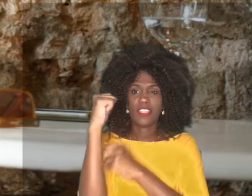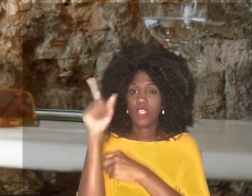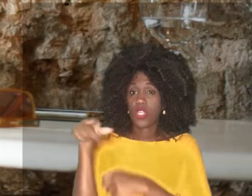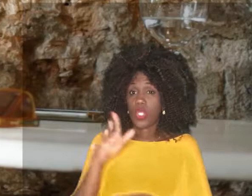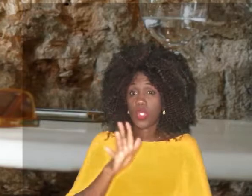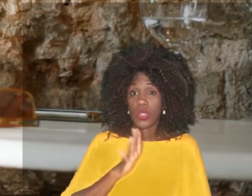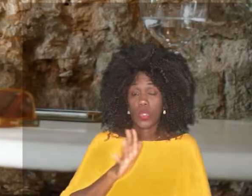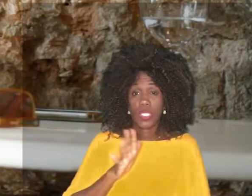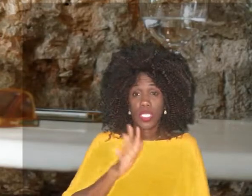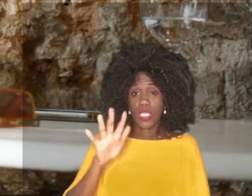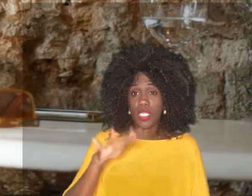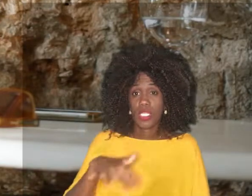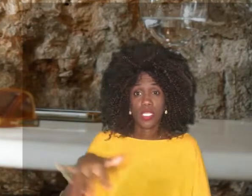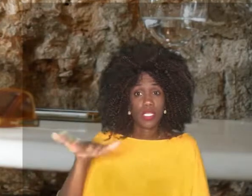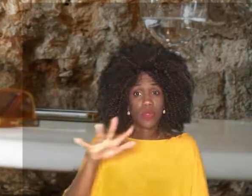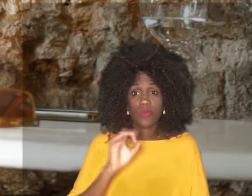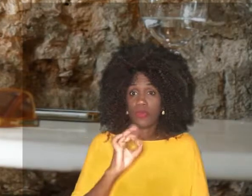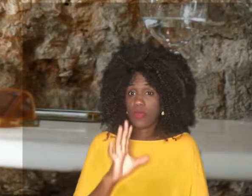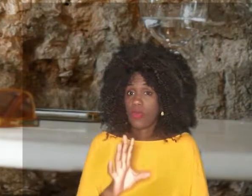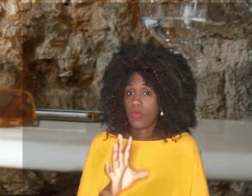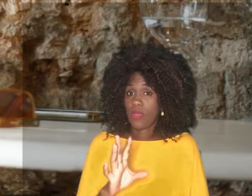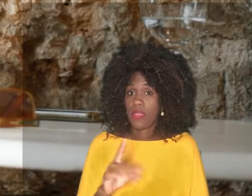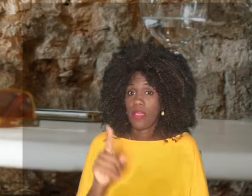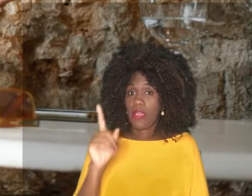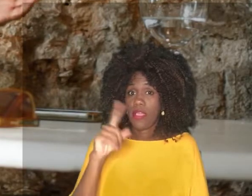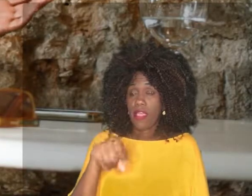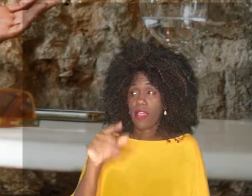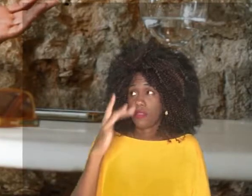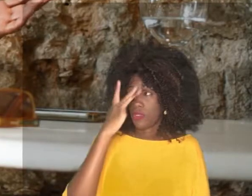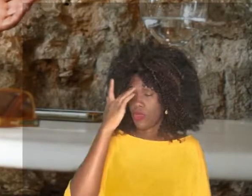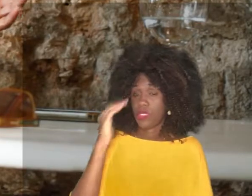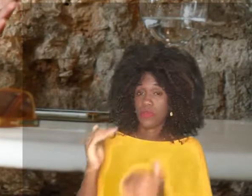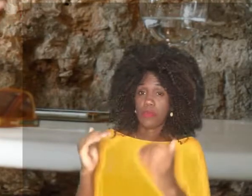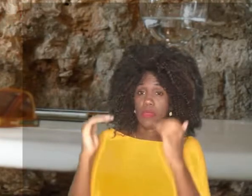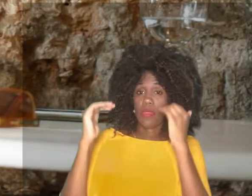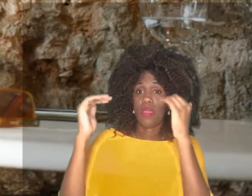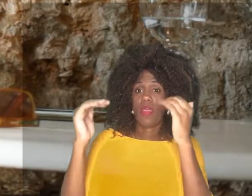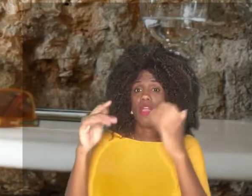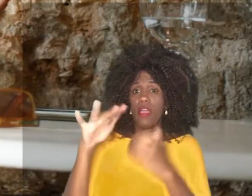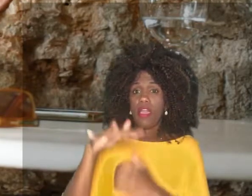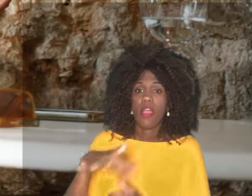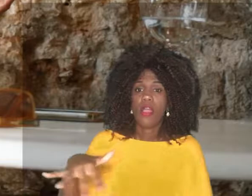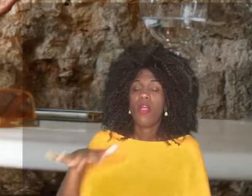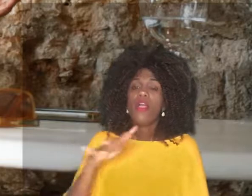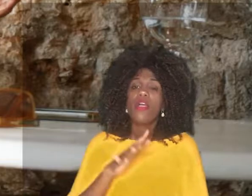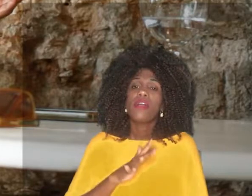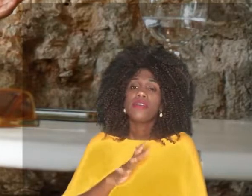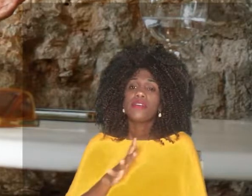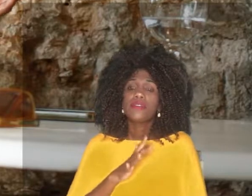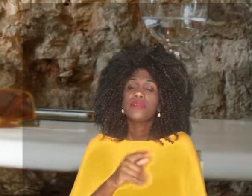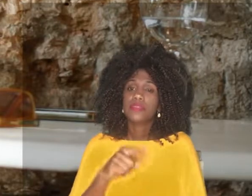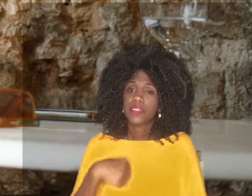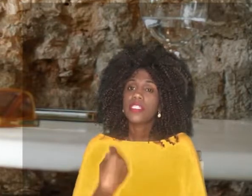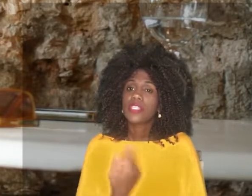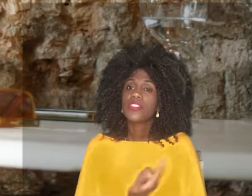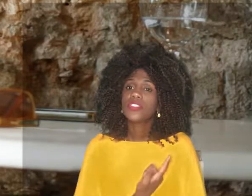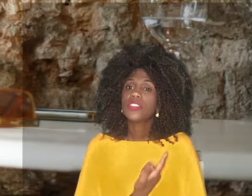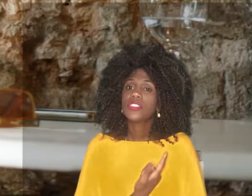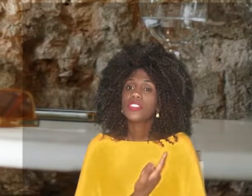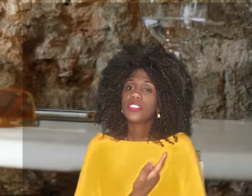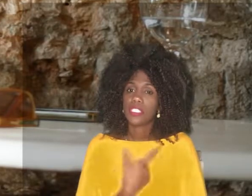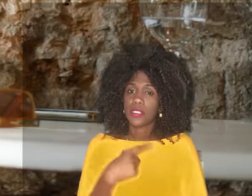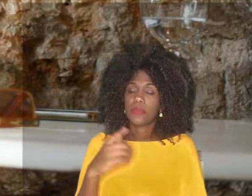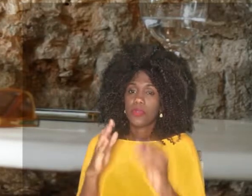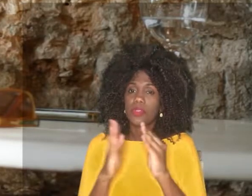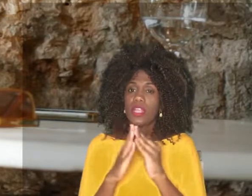elite, né? Era, como eu falei antes, né? Era do establishment, era da elite, era dos mandantes. E a gente,